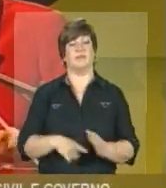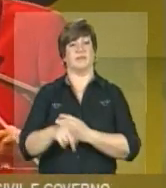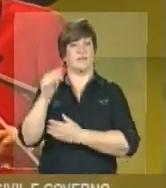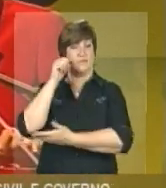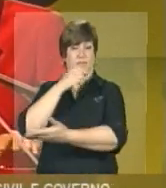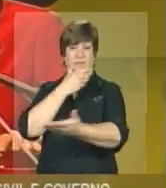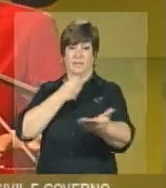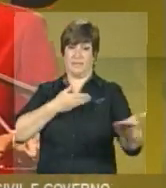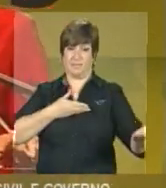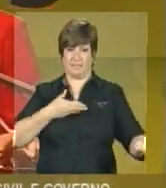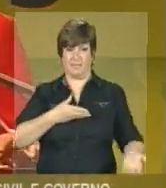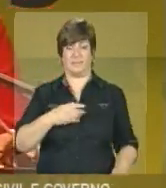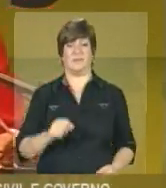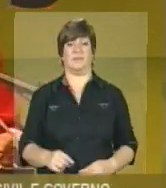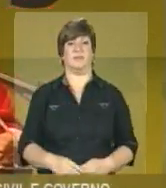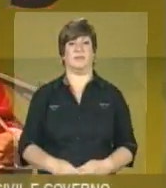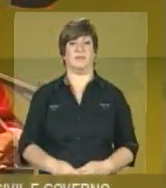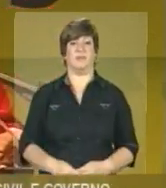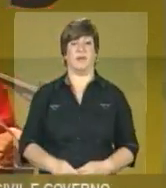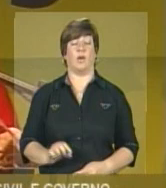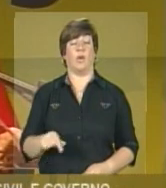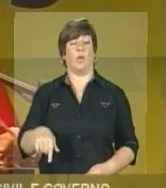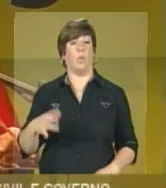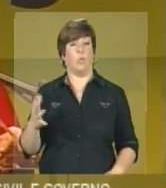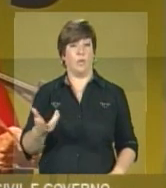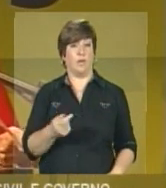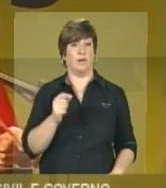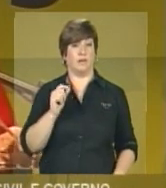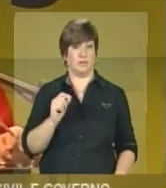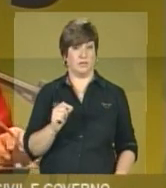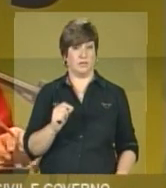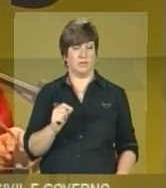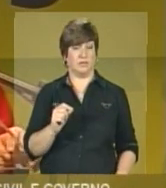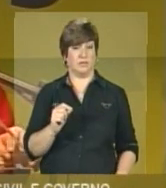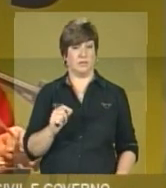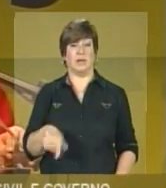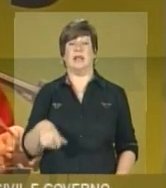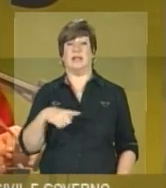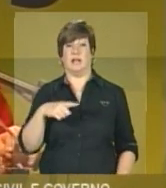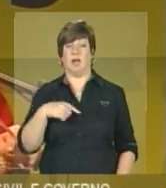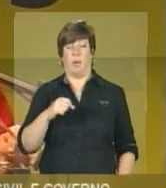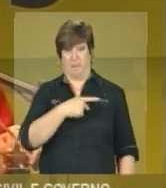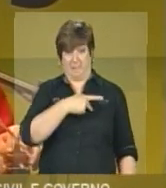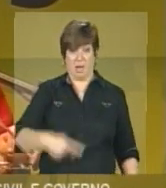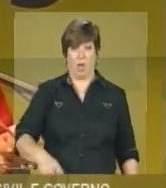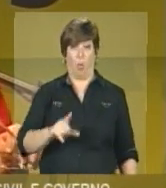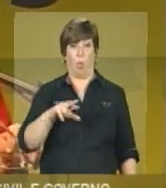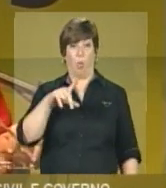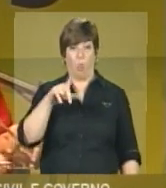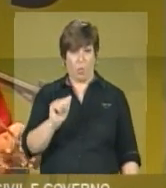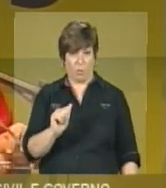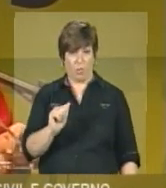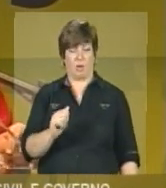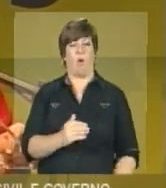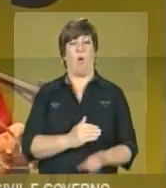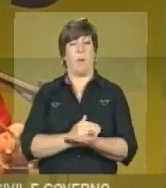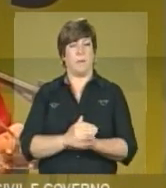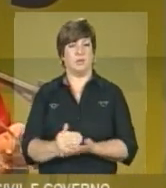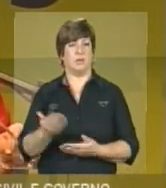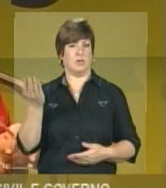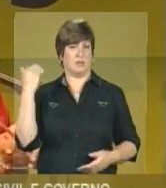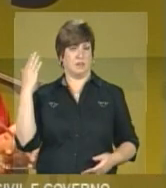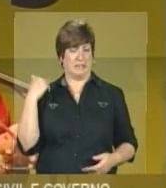Companheiras e companheiros, o grande nó que o presidente Lula começou